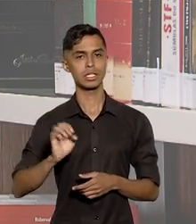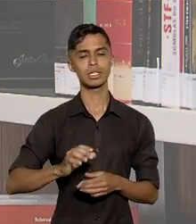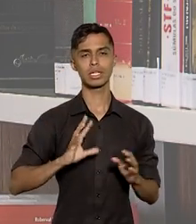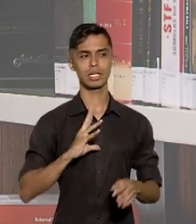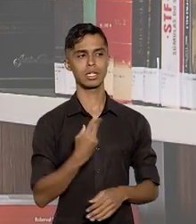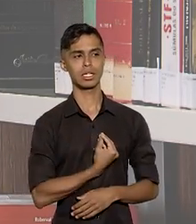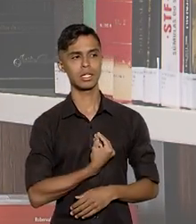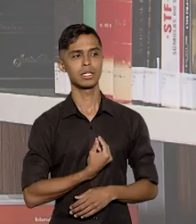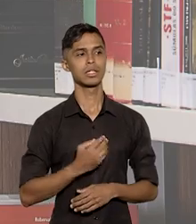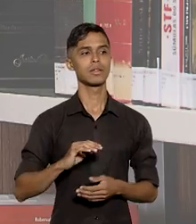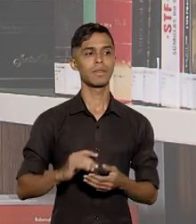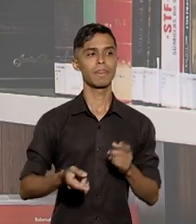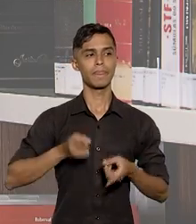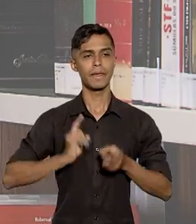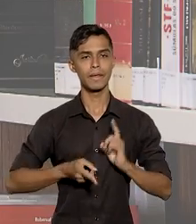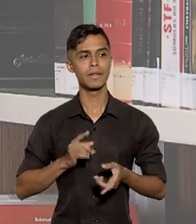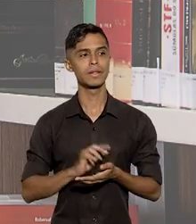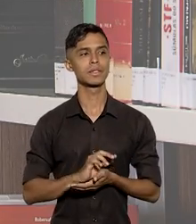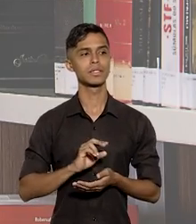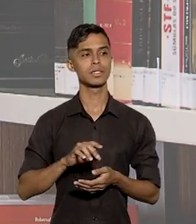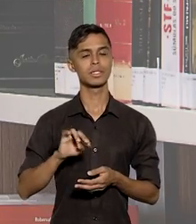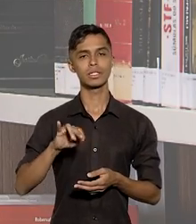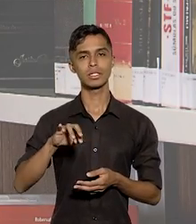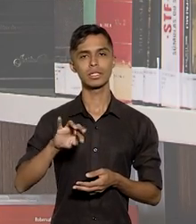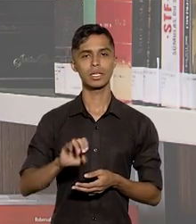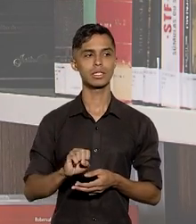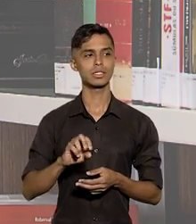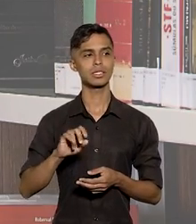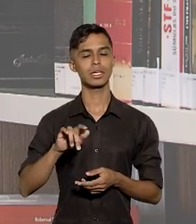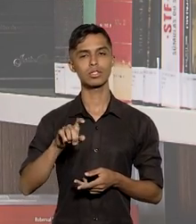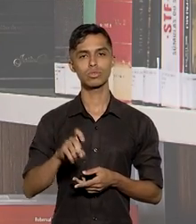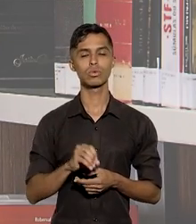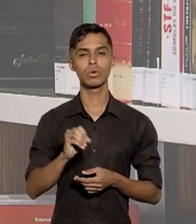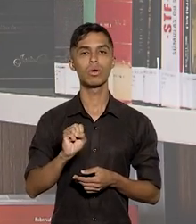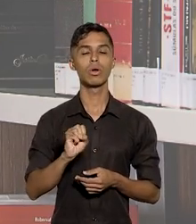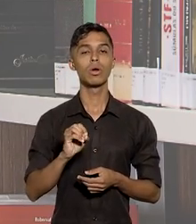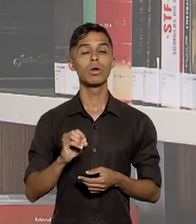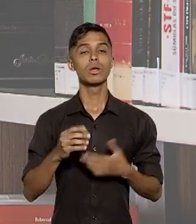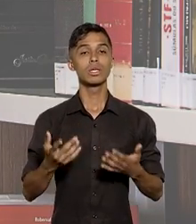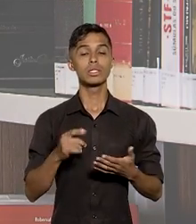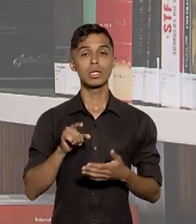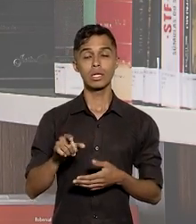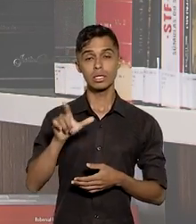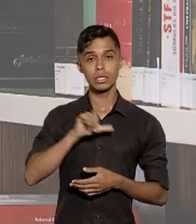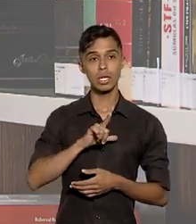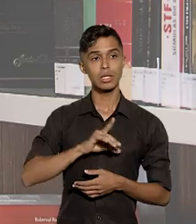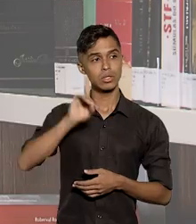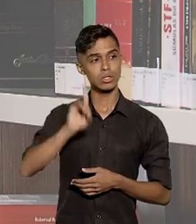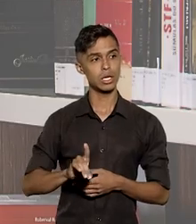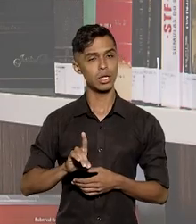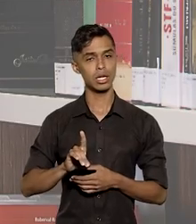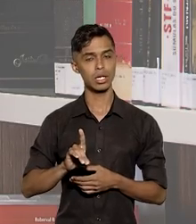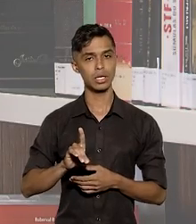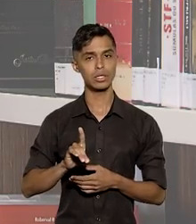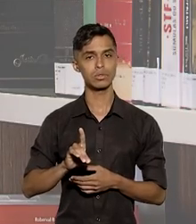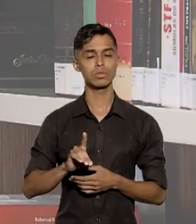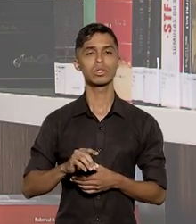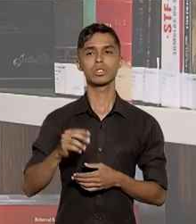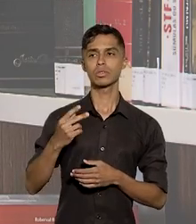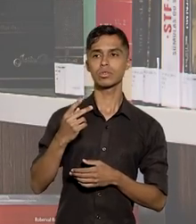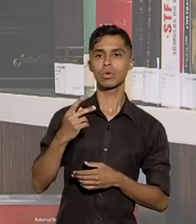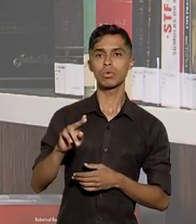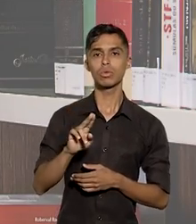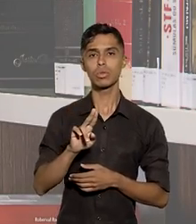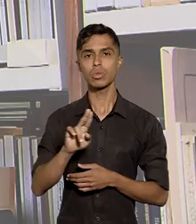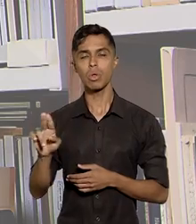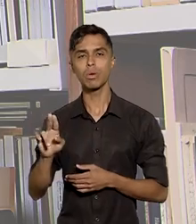e intersexo, submetidas à persecução penal, têm o direito de ser tratadas pelo nome